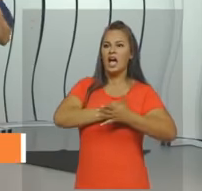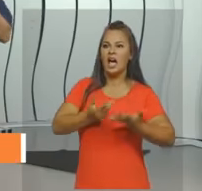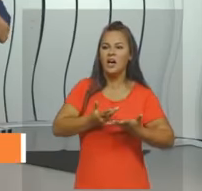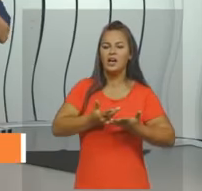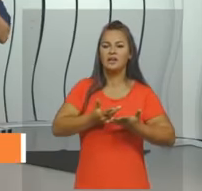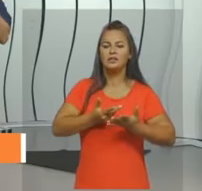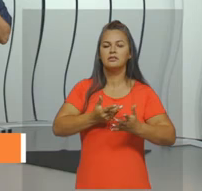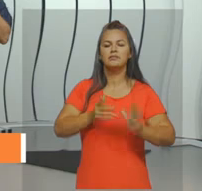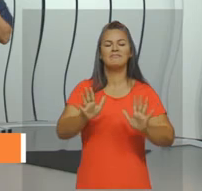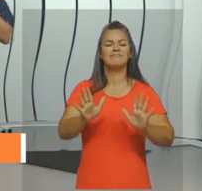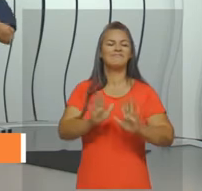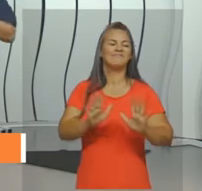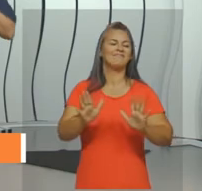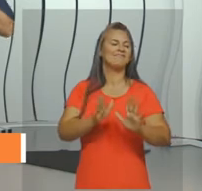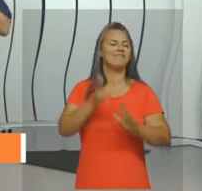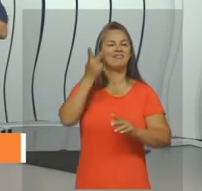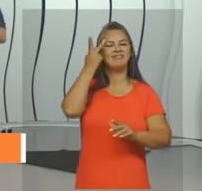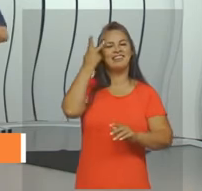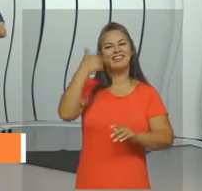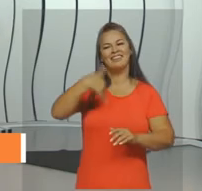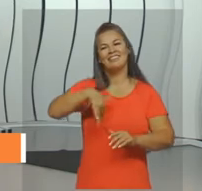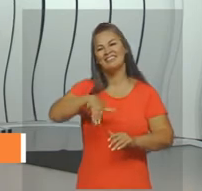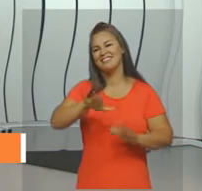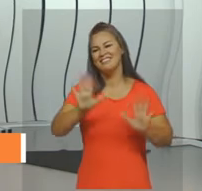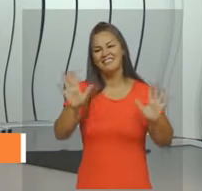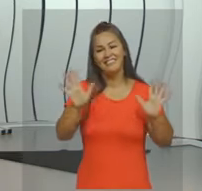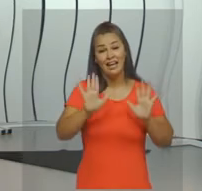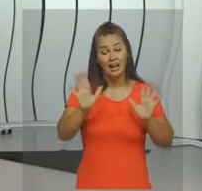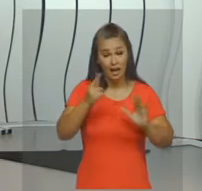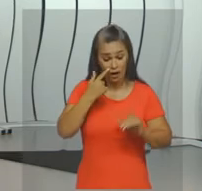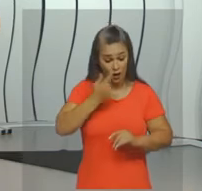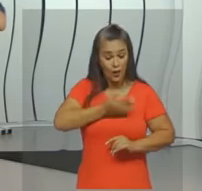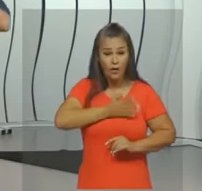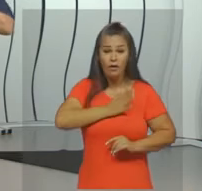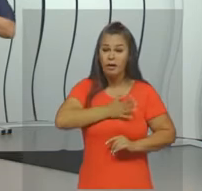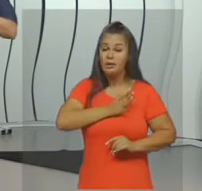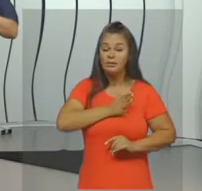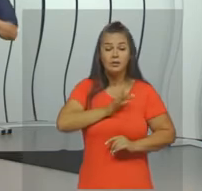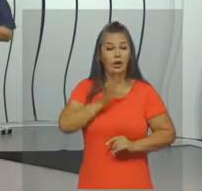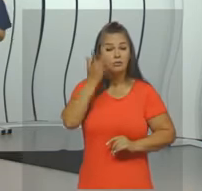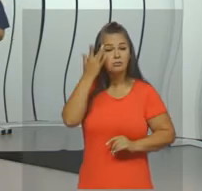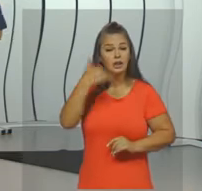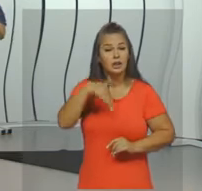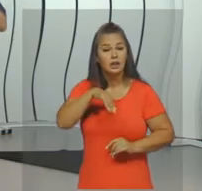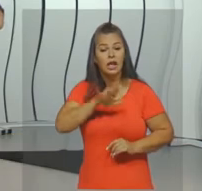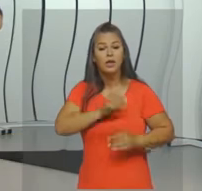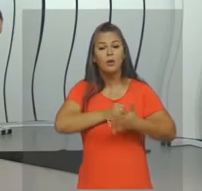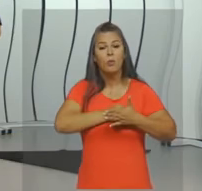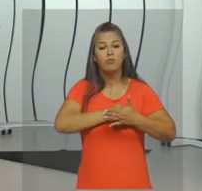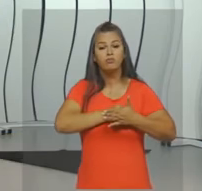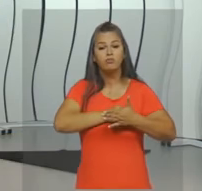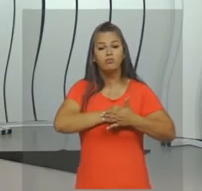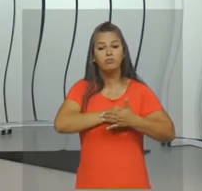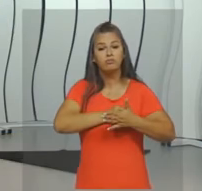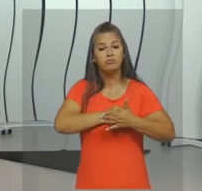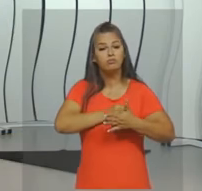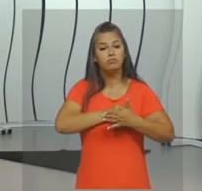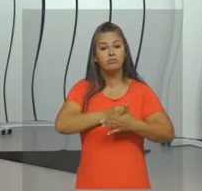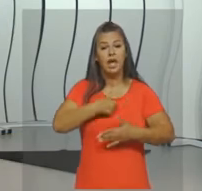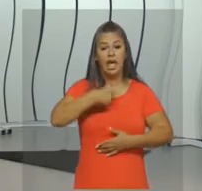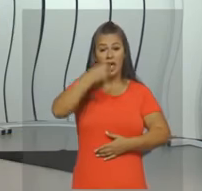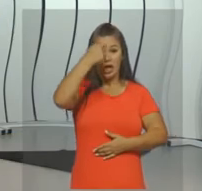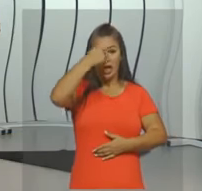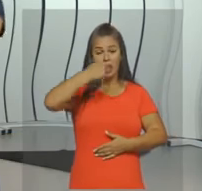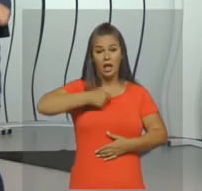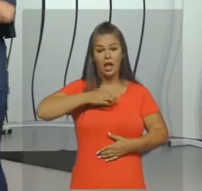preocupar em bater o coração. Então, o batimento cardíaco é um ato involuntário. Eu não tenho controle sobre ele,